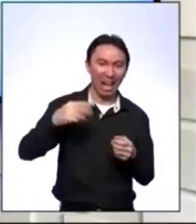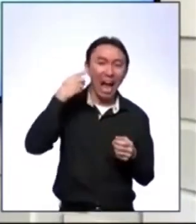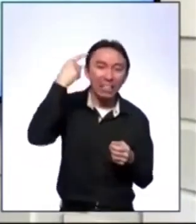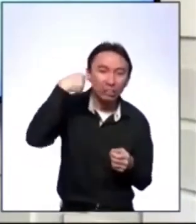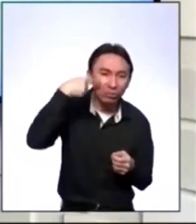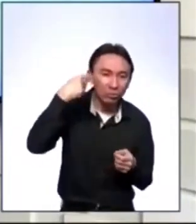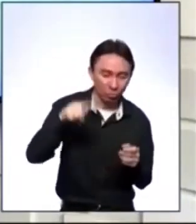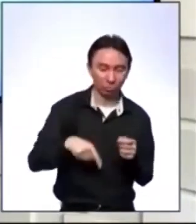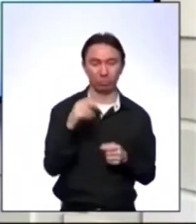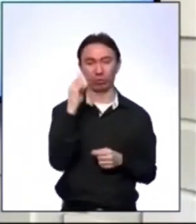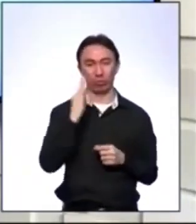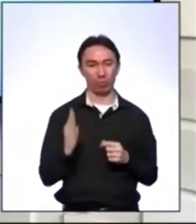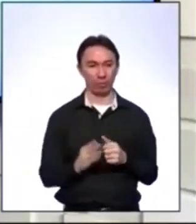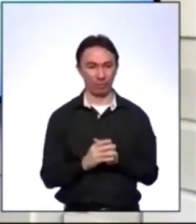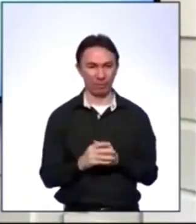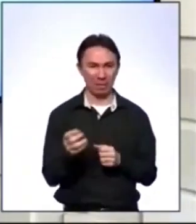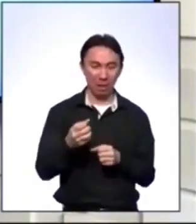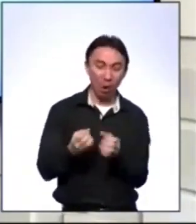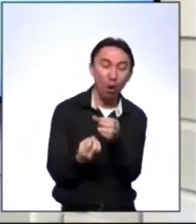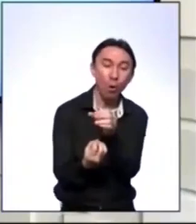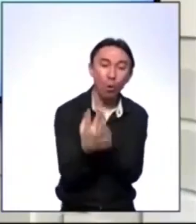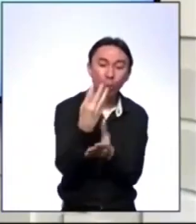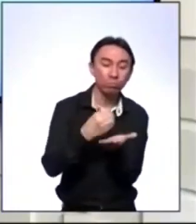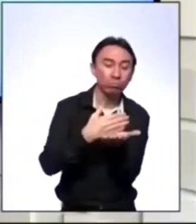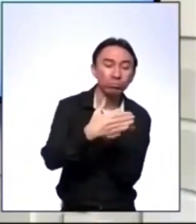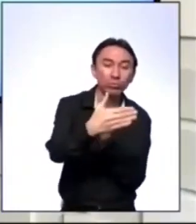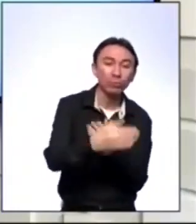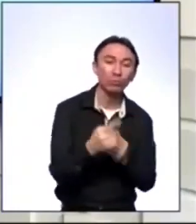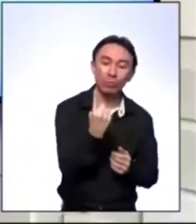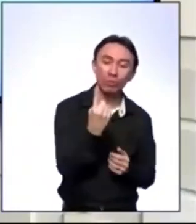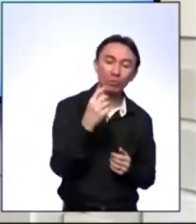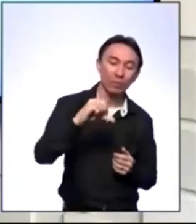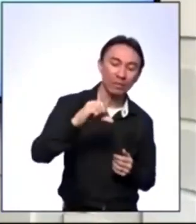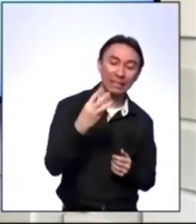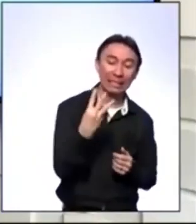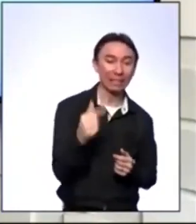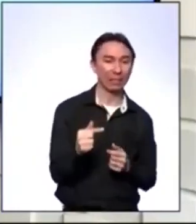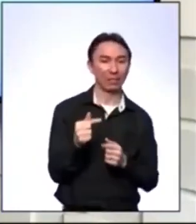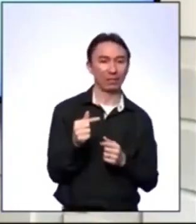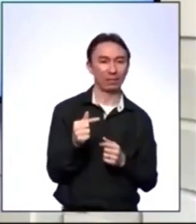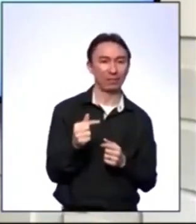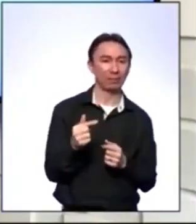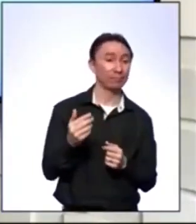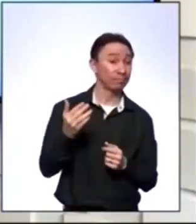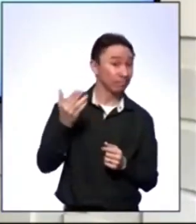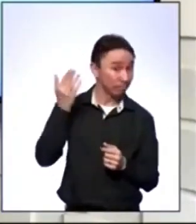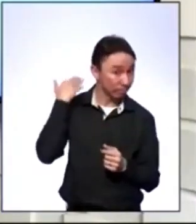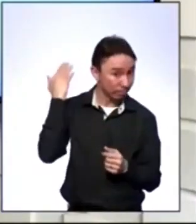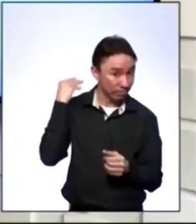foi criado em 1937, atenção. O IPAM foi criado em